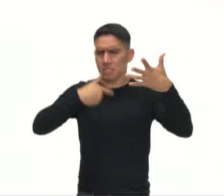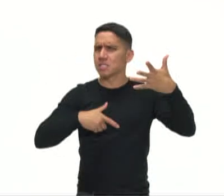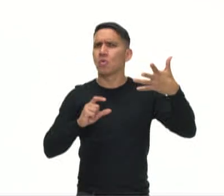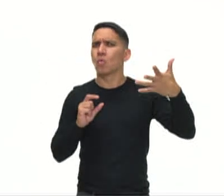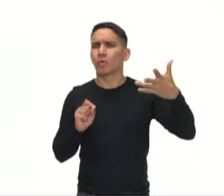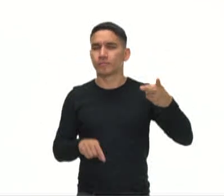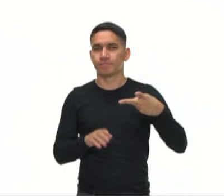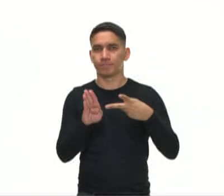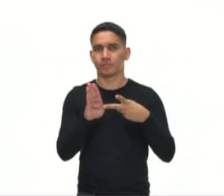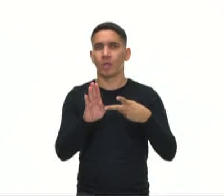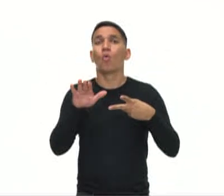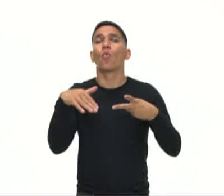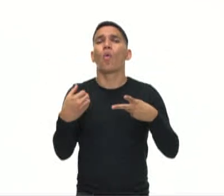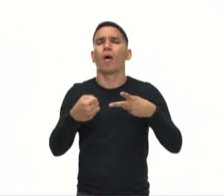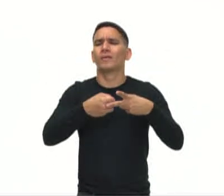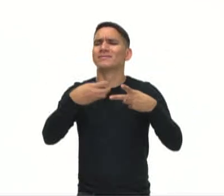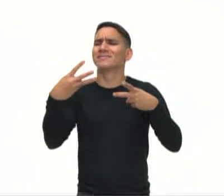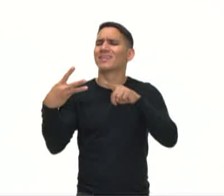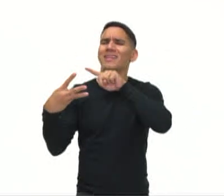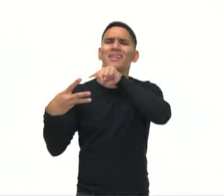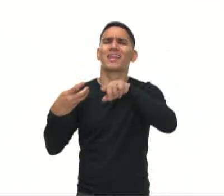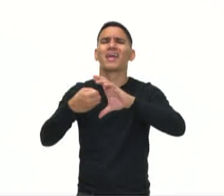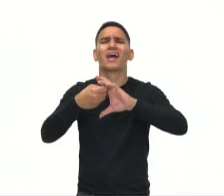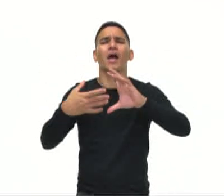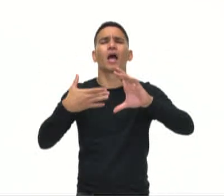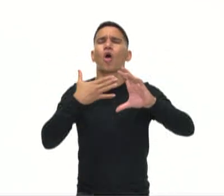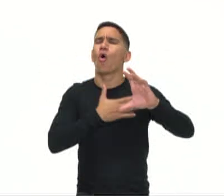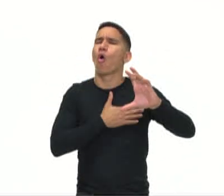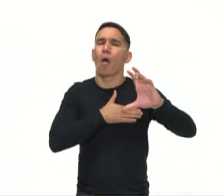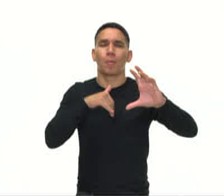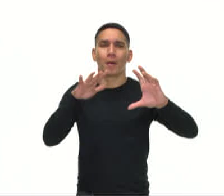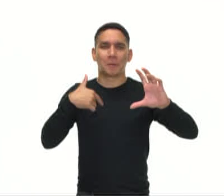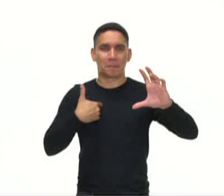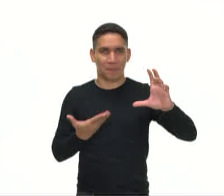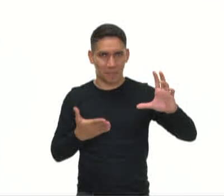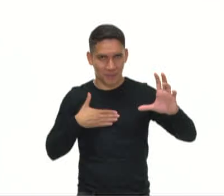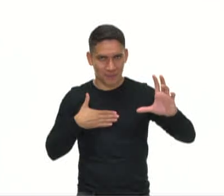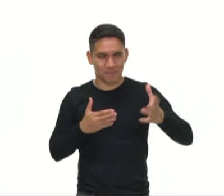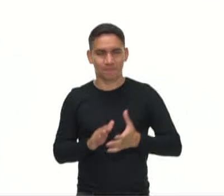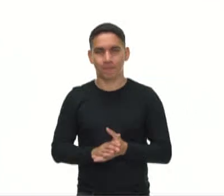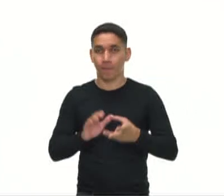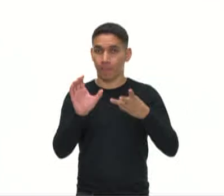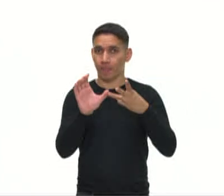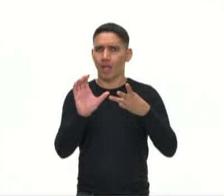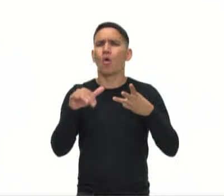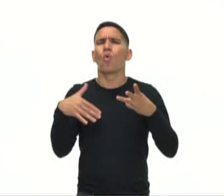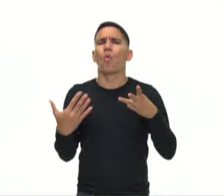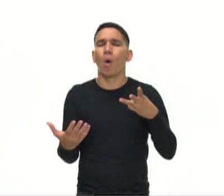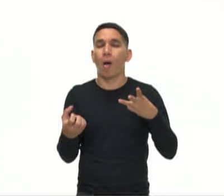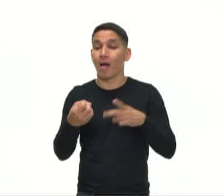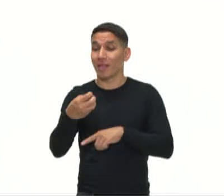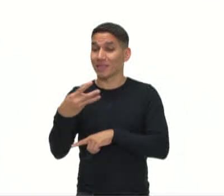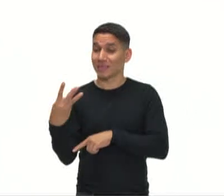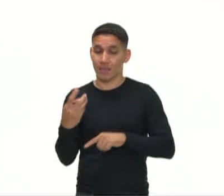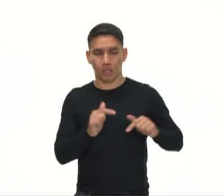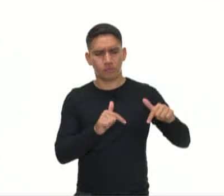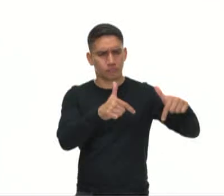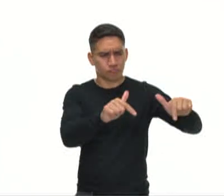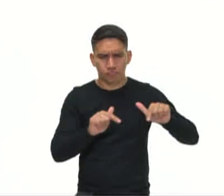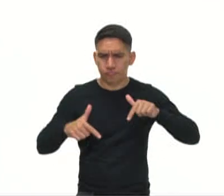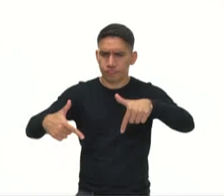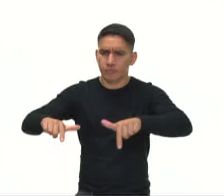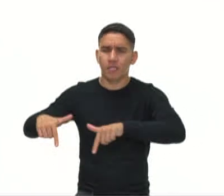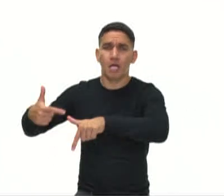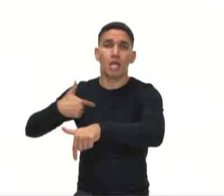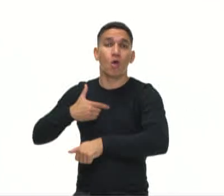Quais são as três características que mais gosto em mim? C. Quais são as três atividades que eu mais